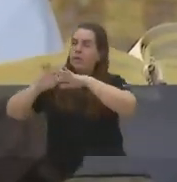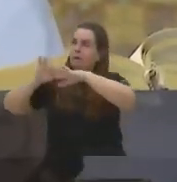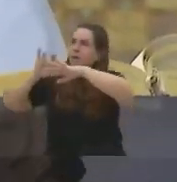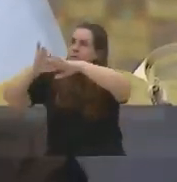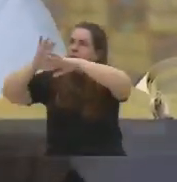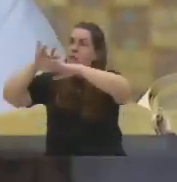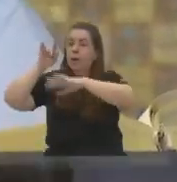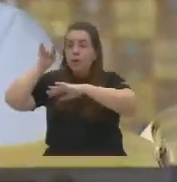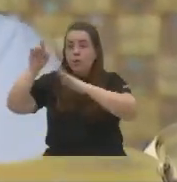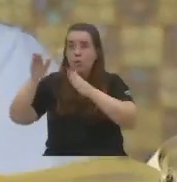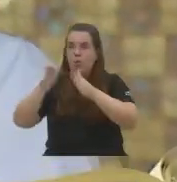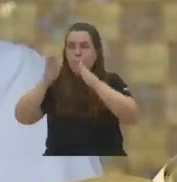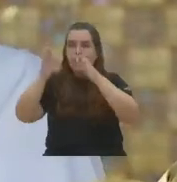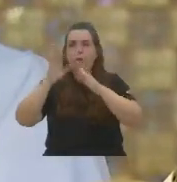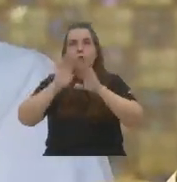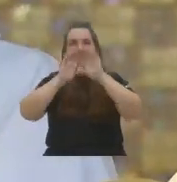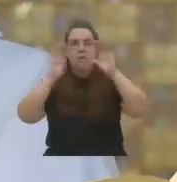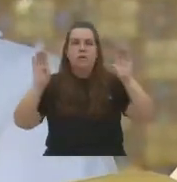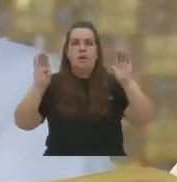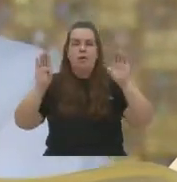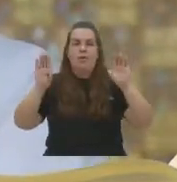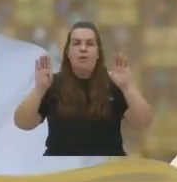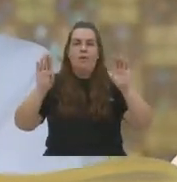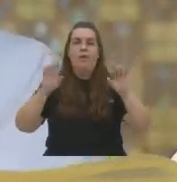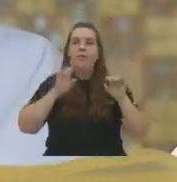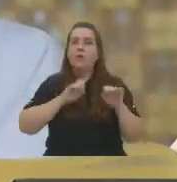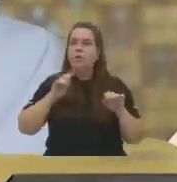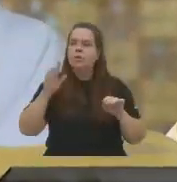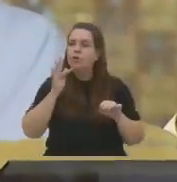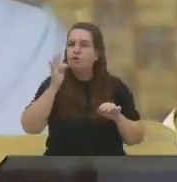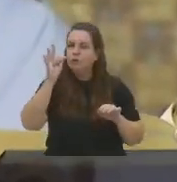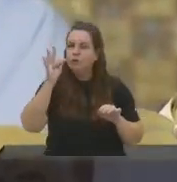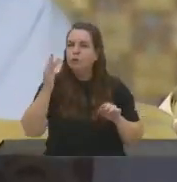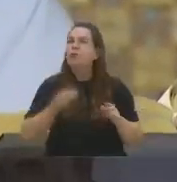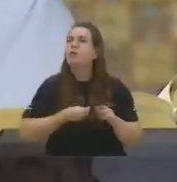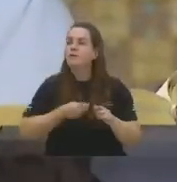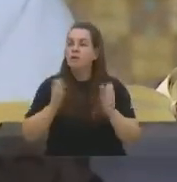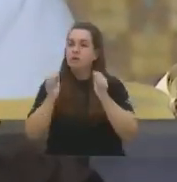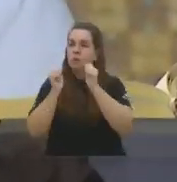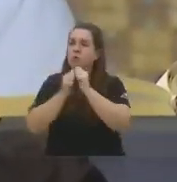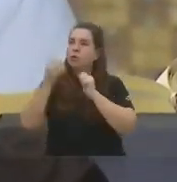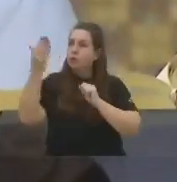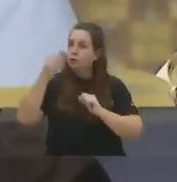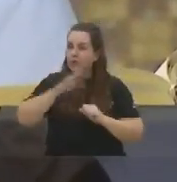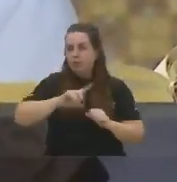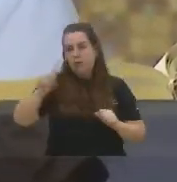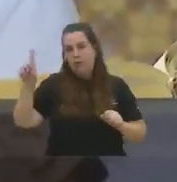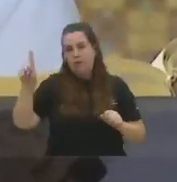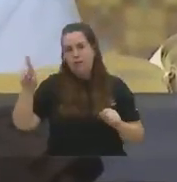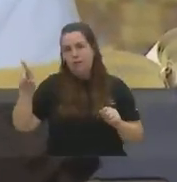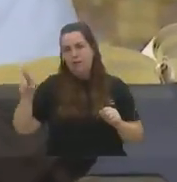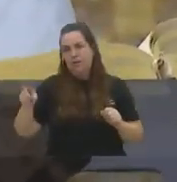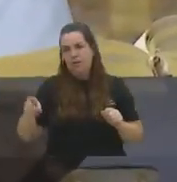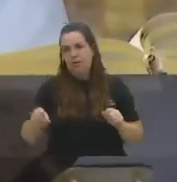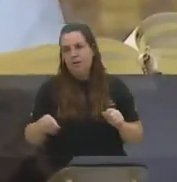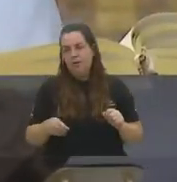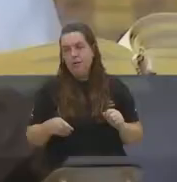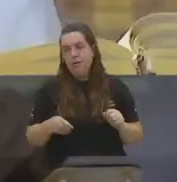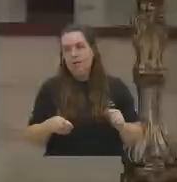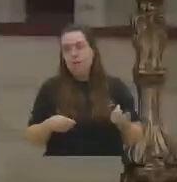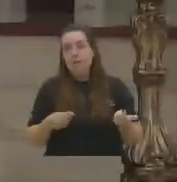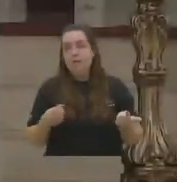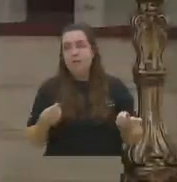o caminho para o céu e um dia estar diante de Deus. E agora, sem fazer uso